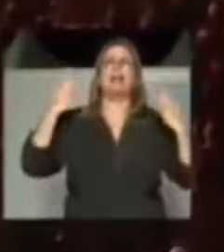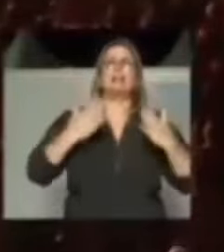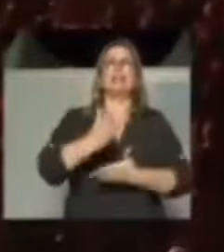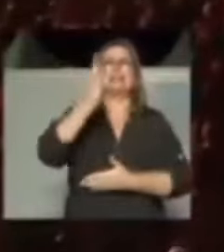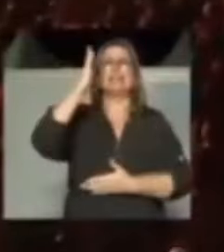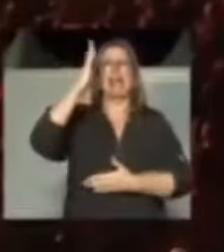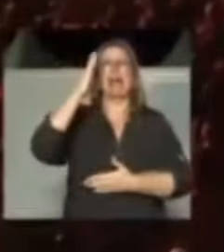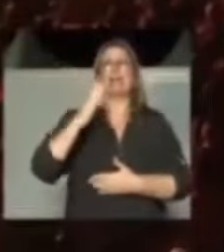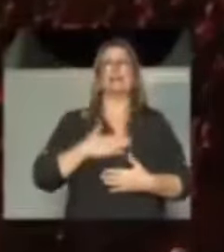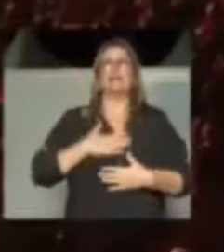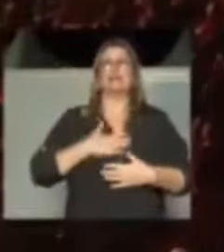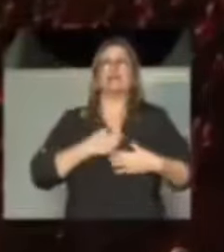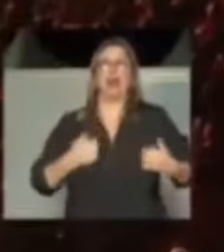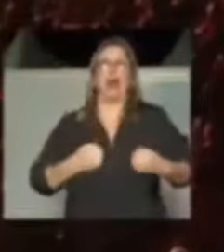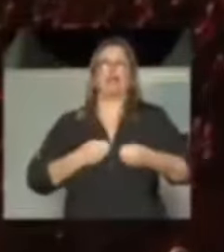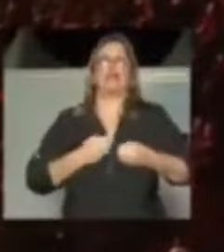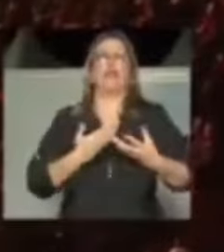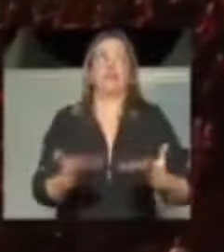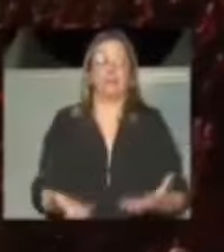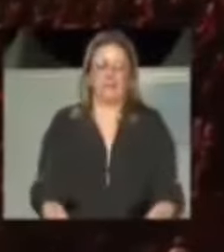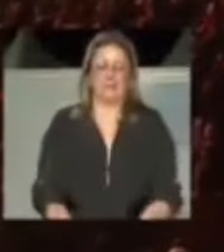sipre mi